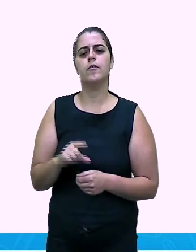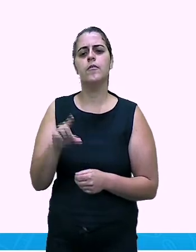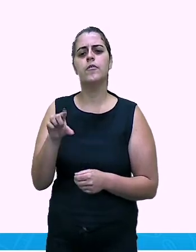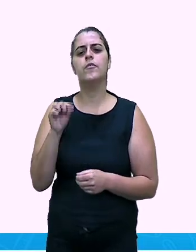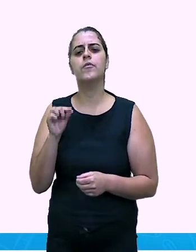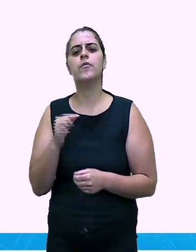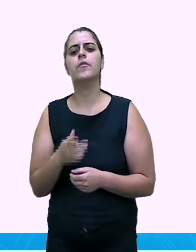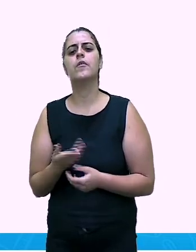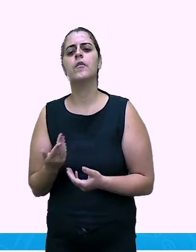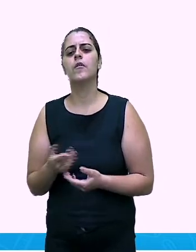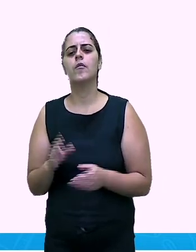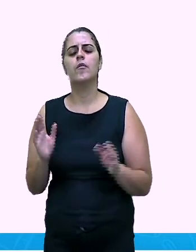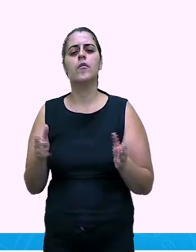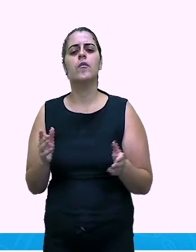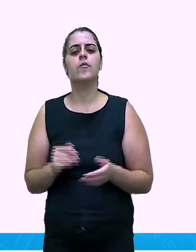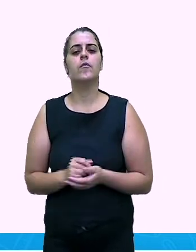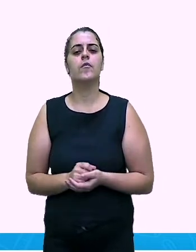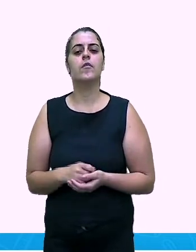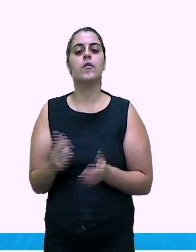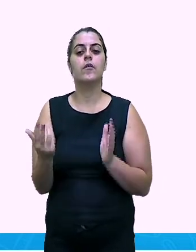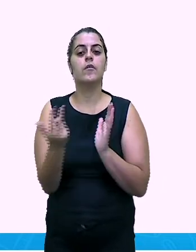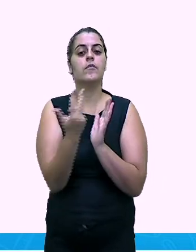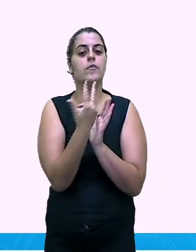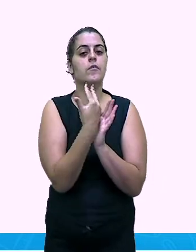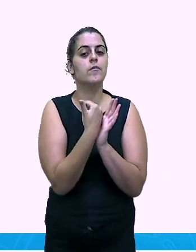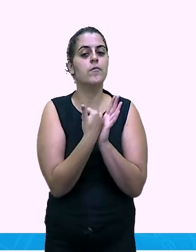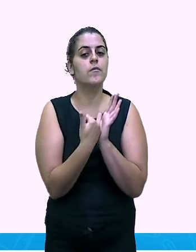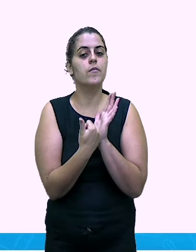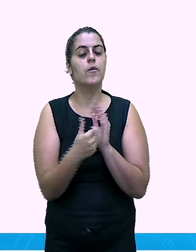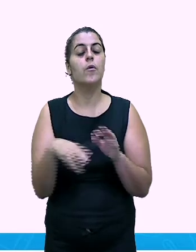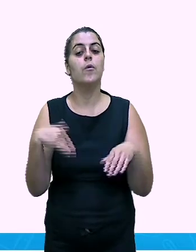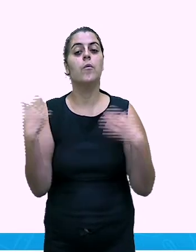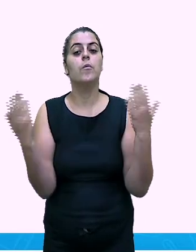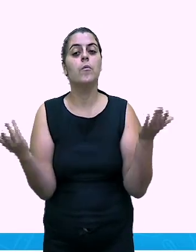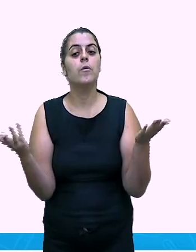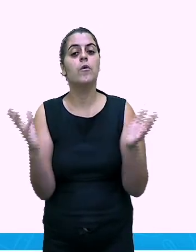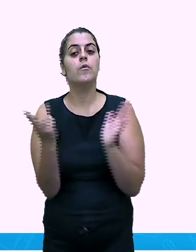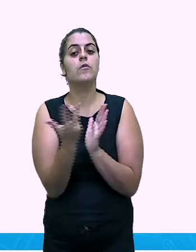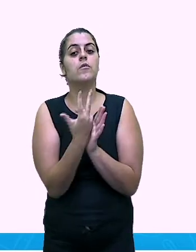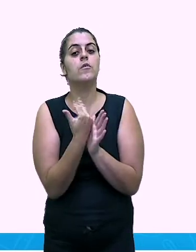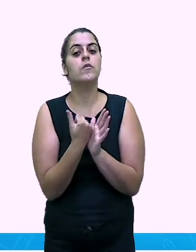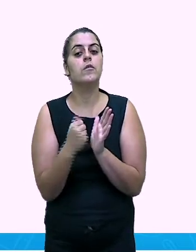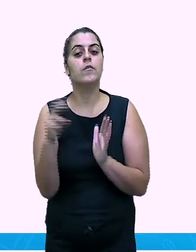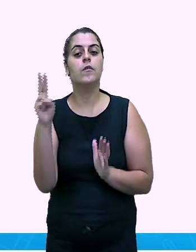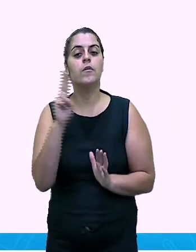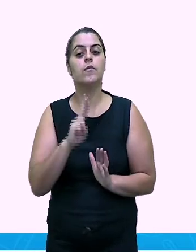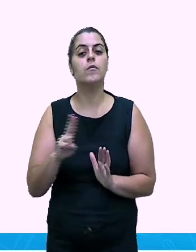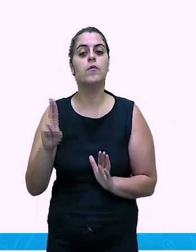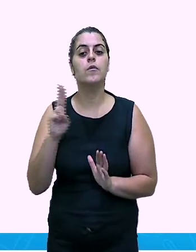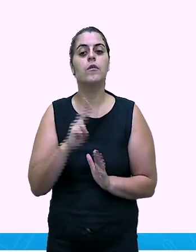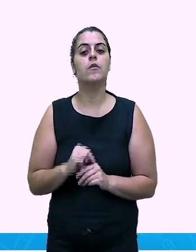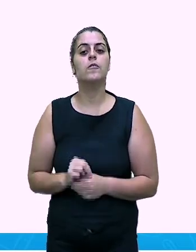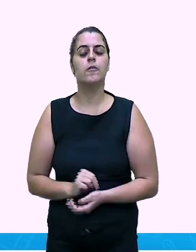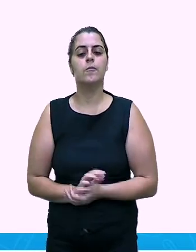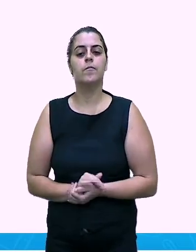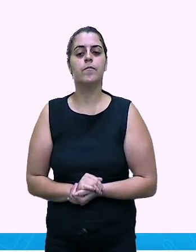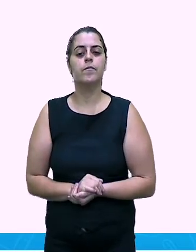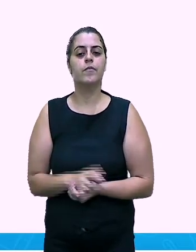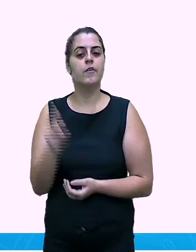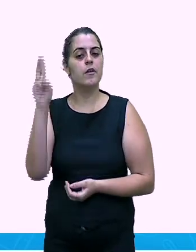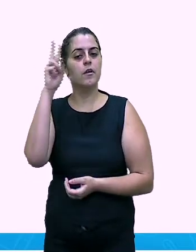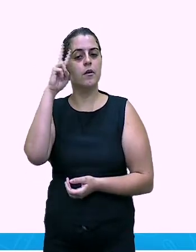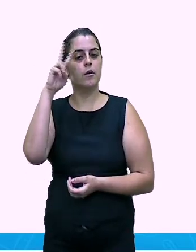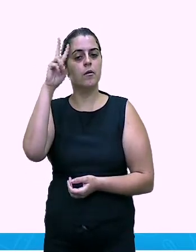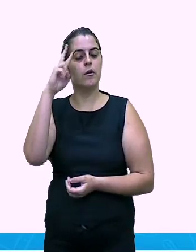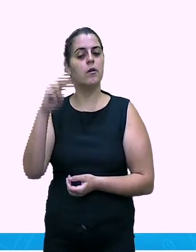essa etapa, é hora do desenho. Quais os desenhos que você vai colocar?